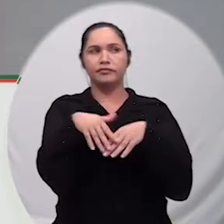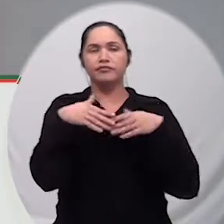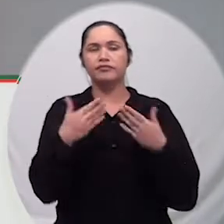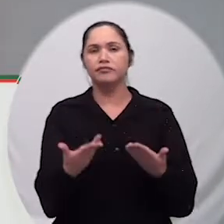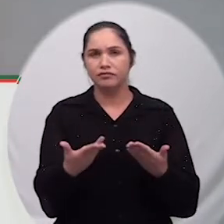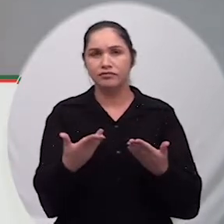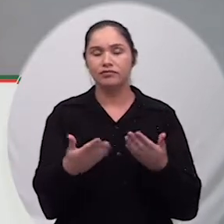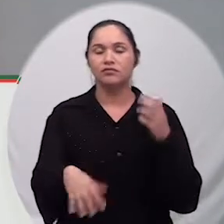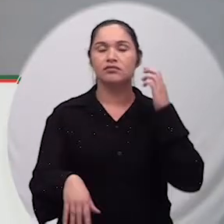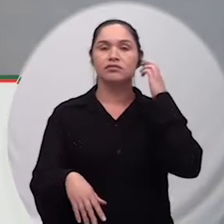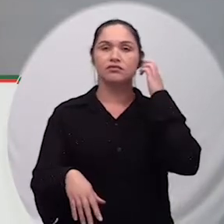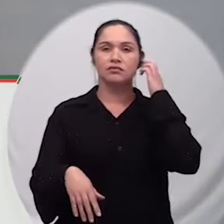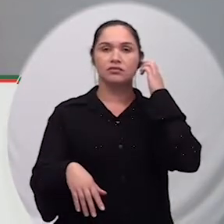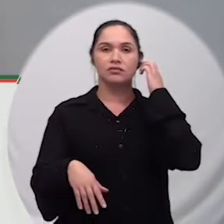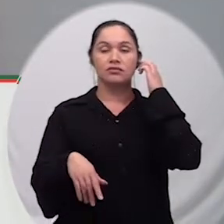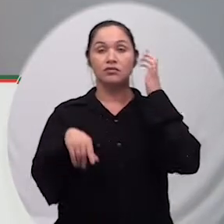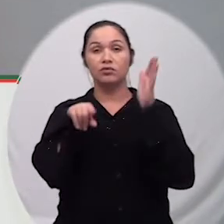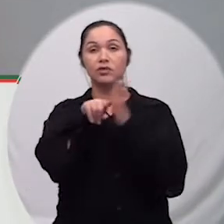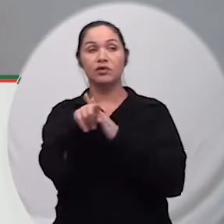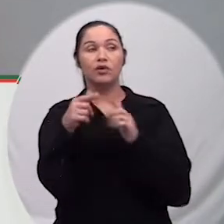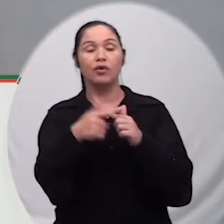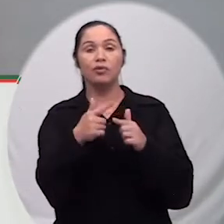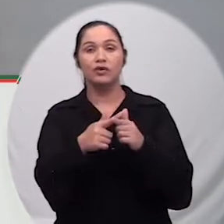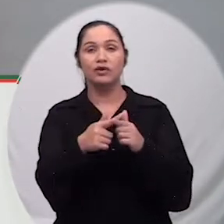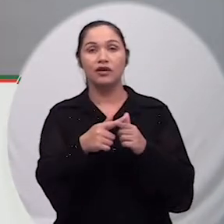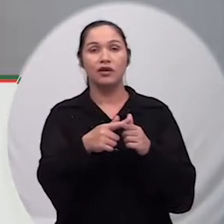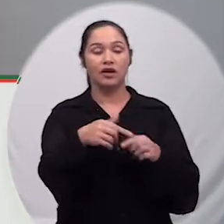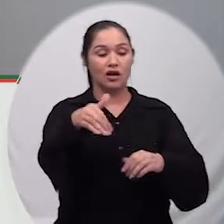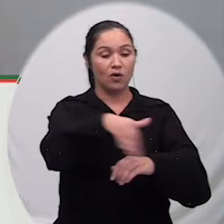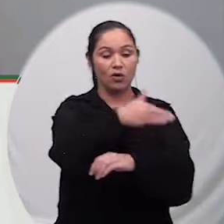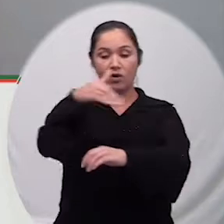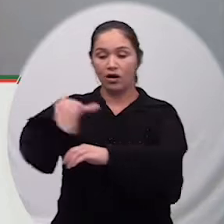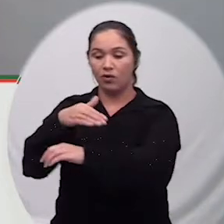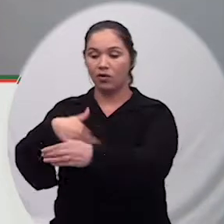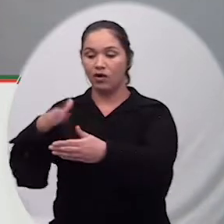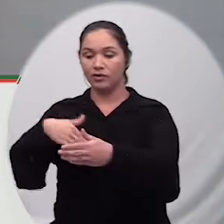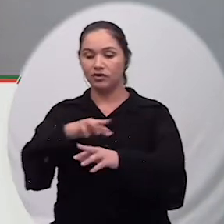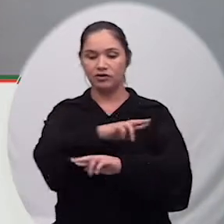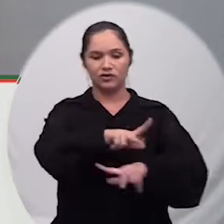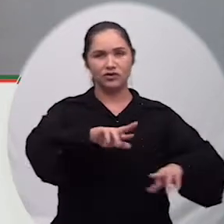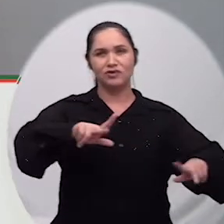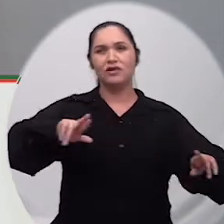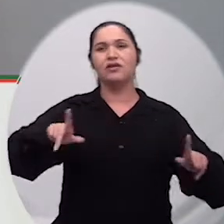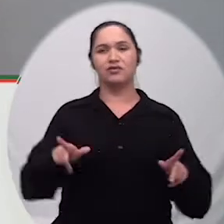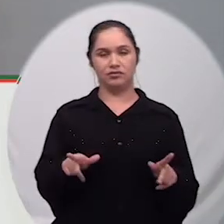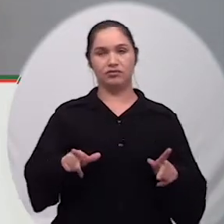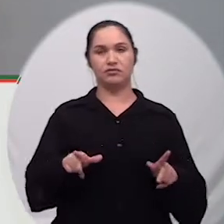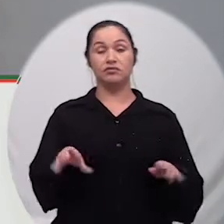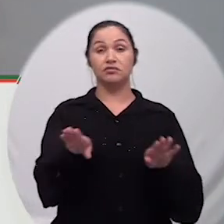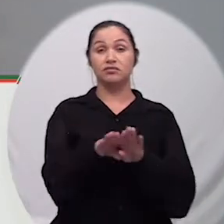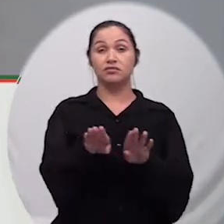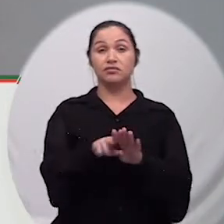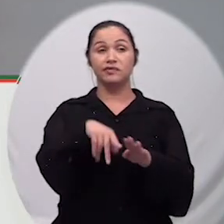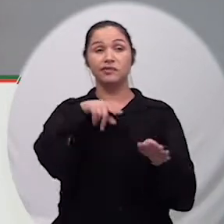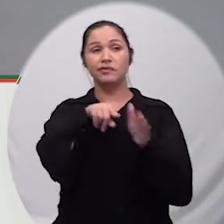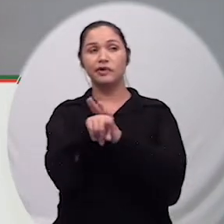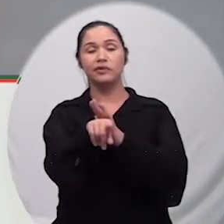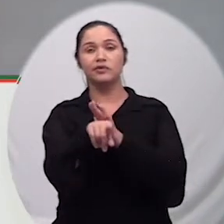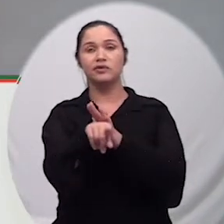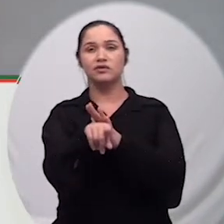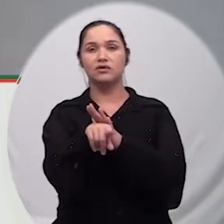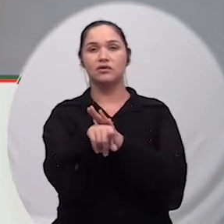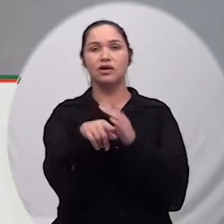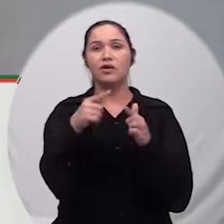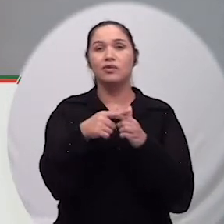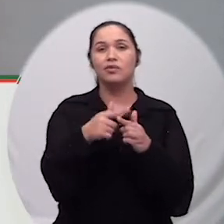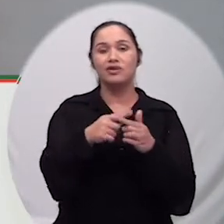não ter isso em todos os cruzamentos, que é muito importante pela segurança do cidadão, né? E a pergunta que não quer calar é o seguinte, né? Por que a baixa durabilidade